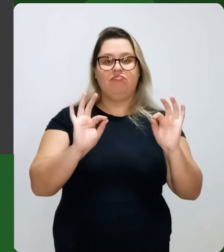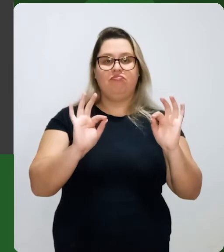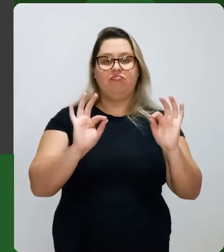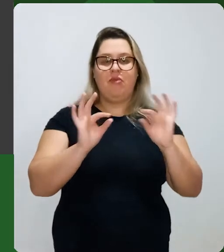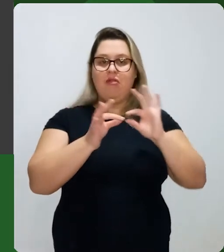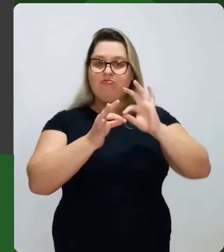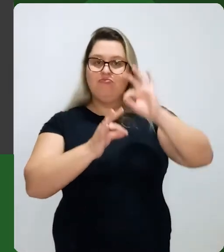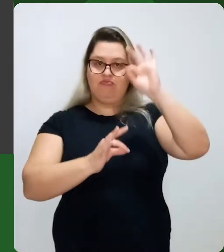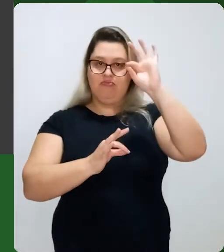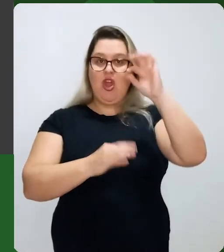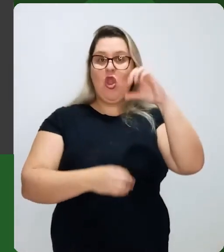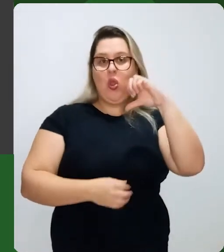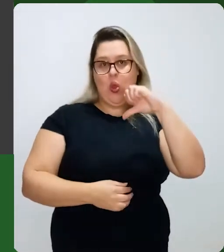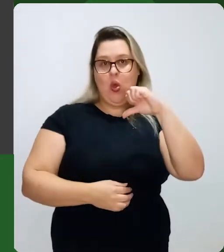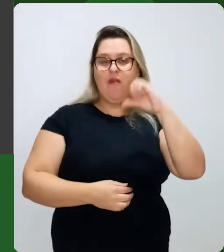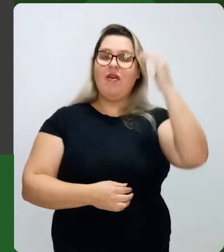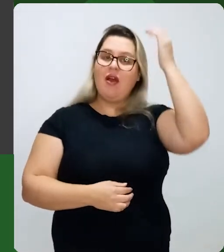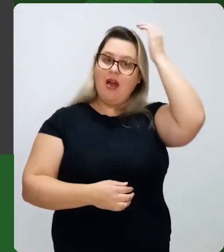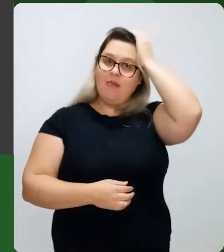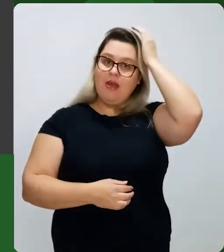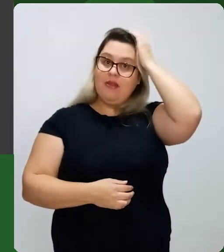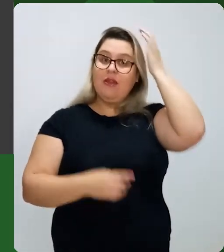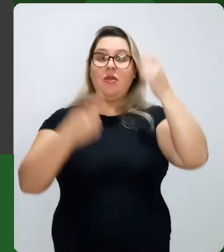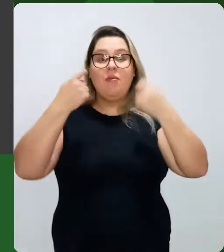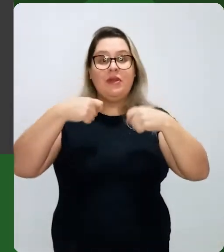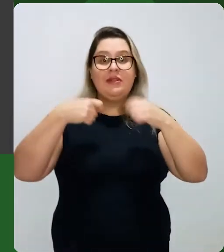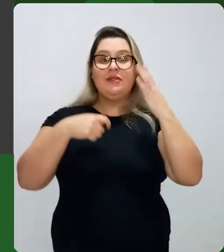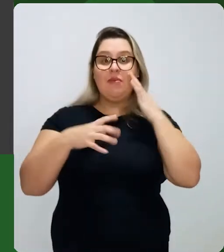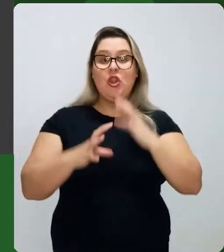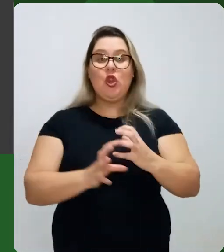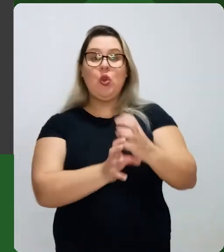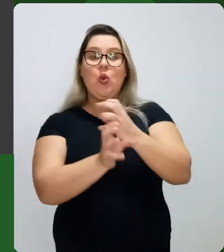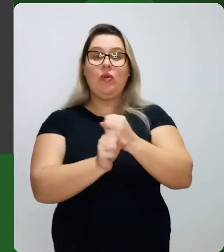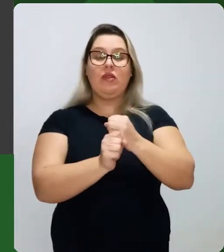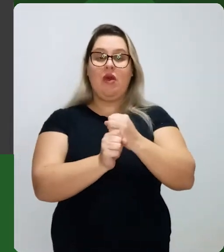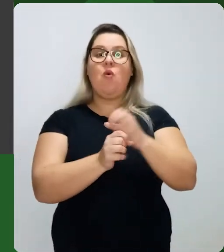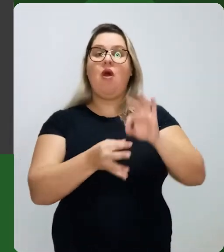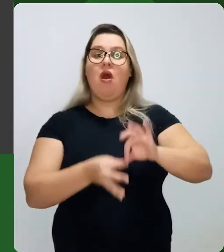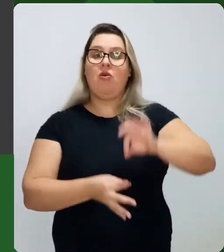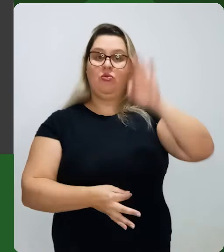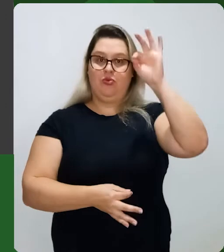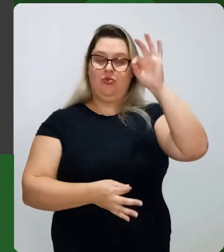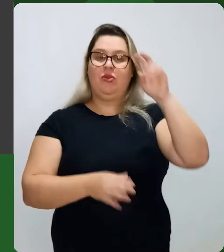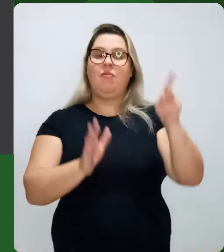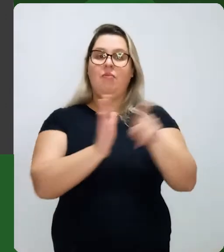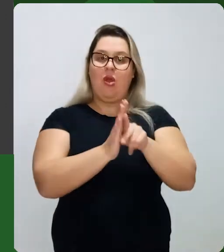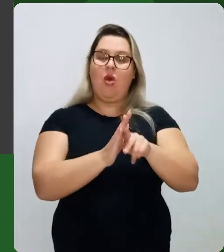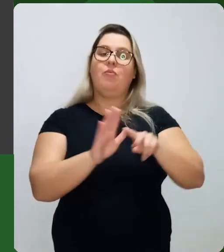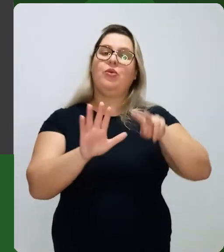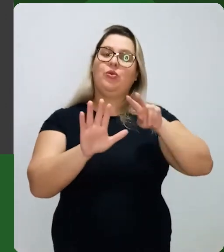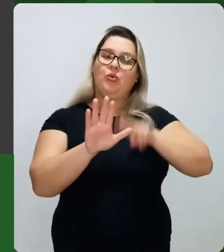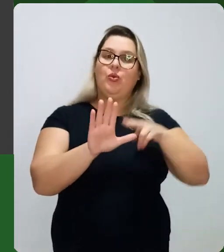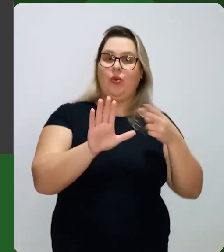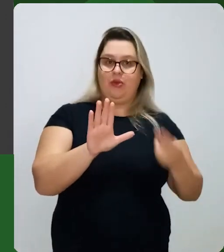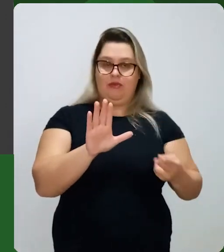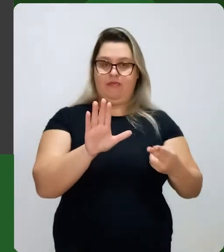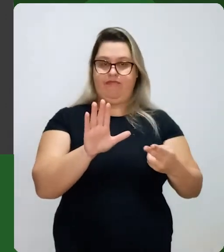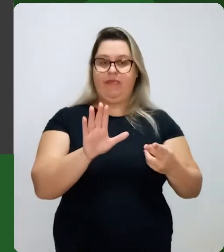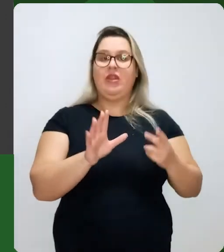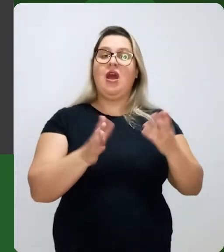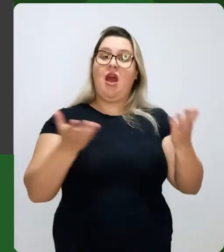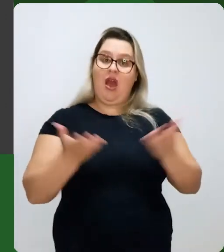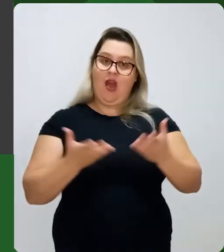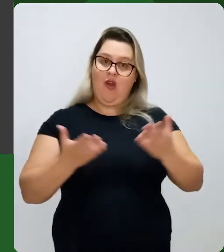de 9 cabeças. Então, eu primeiro preciso saber qual medida total vai ter a altura desse croquis. Então, eu vou